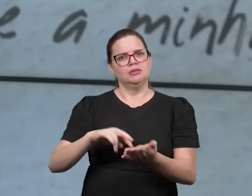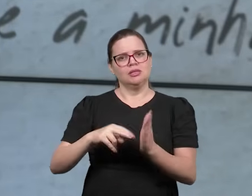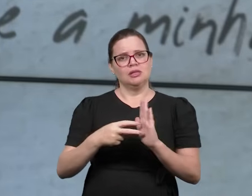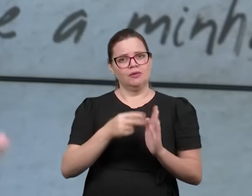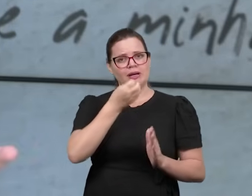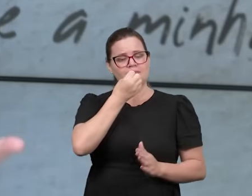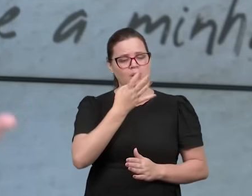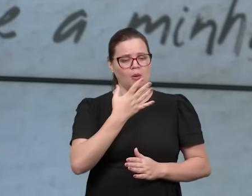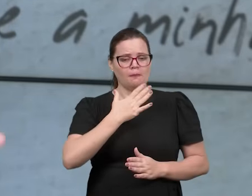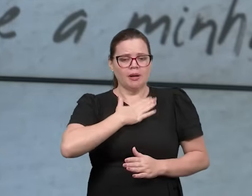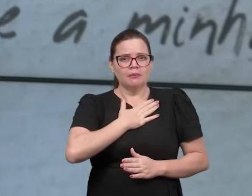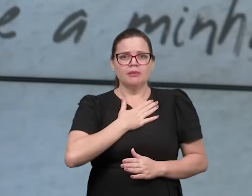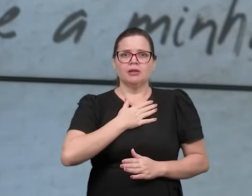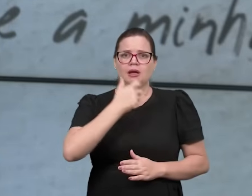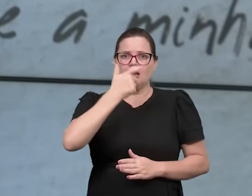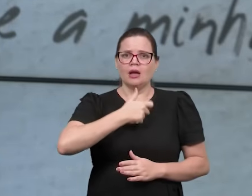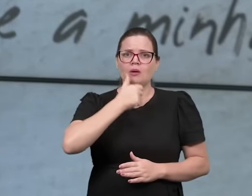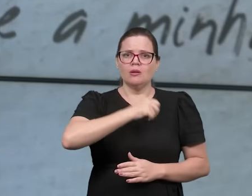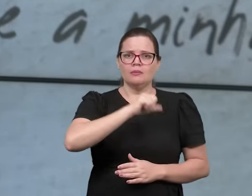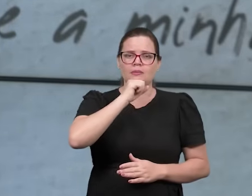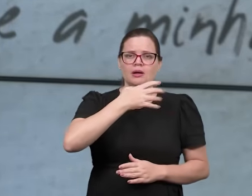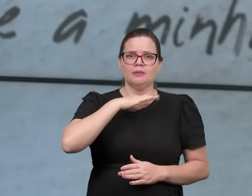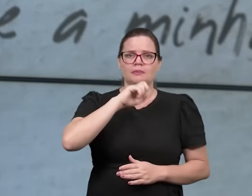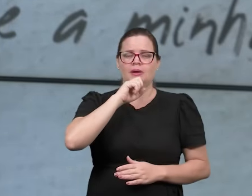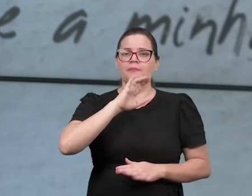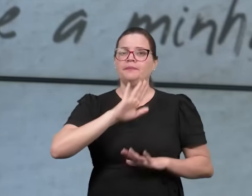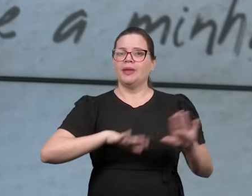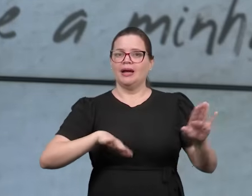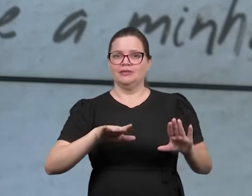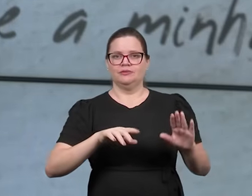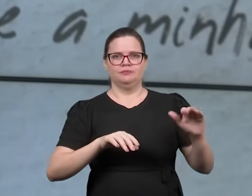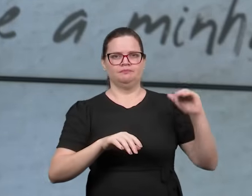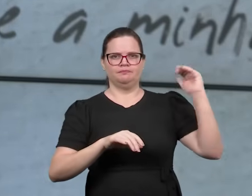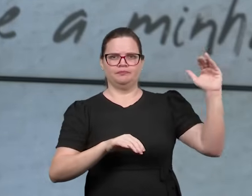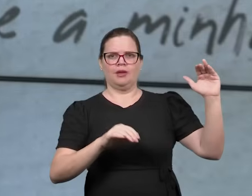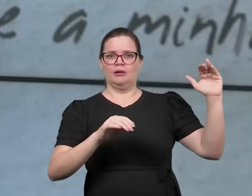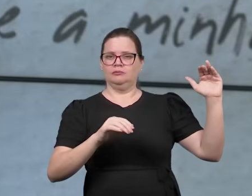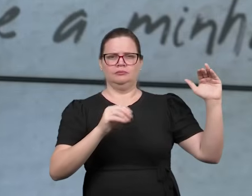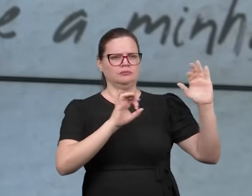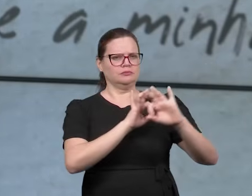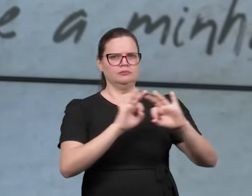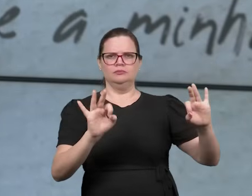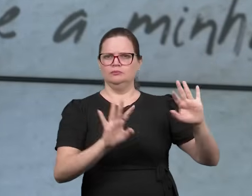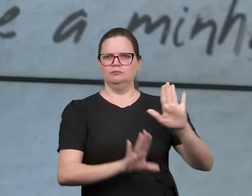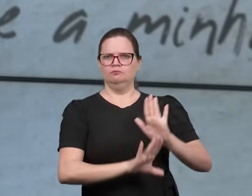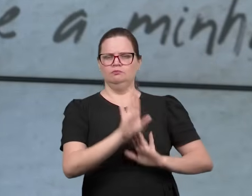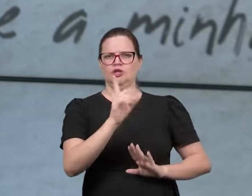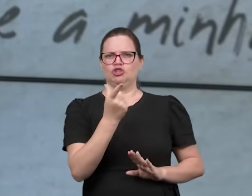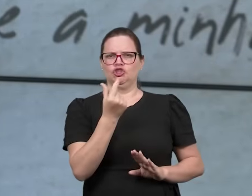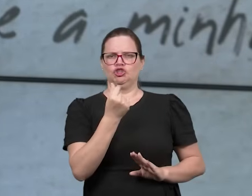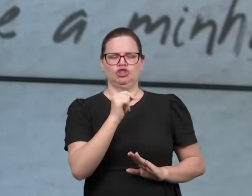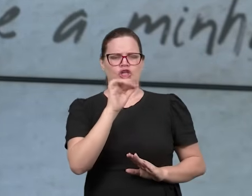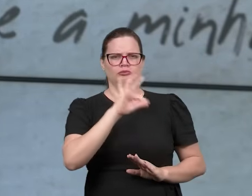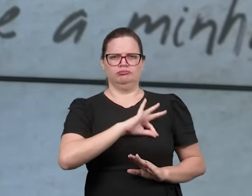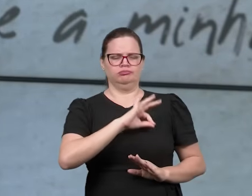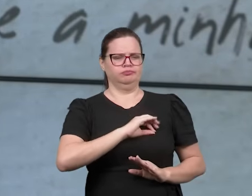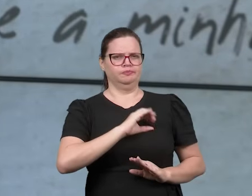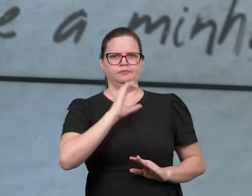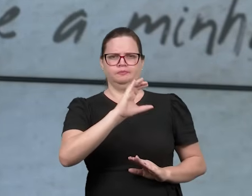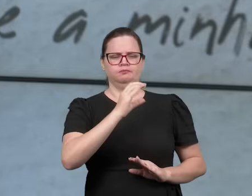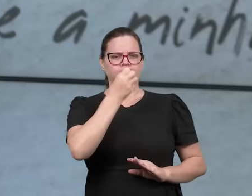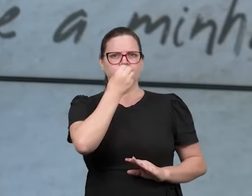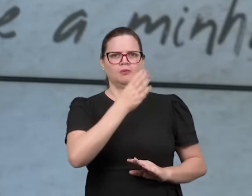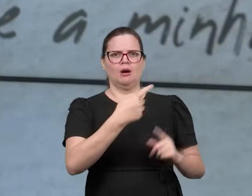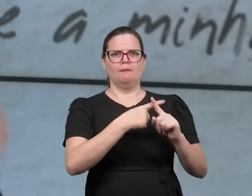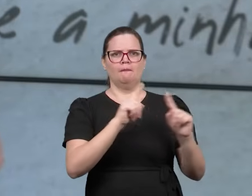definir para ele. Às vezes nós encontramos adultos que são super bem-sucedidos em diversas profissões, mas